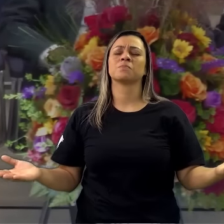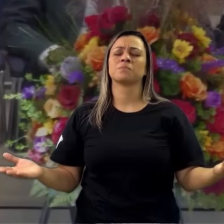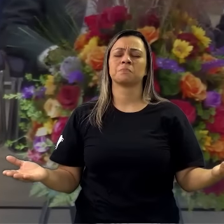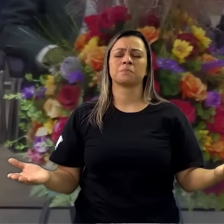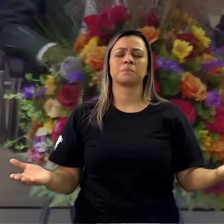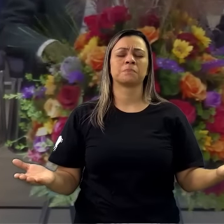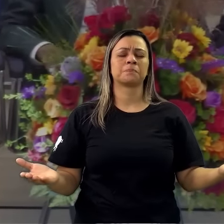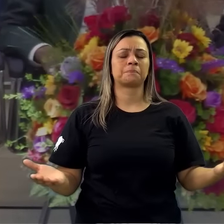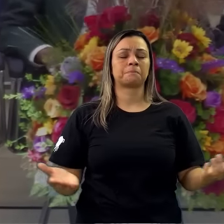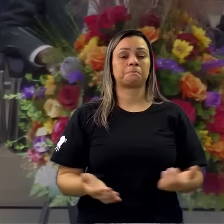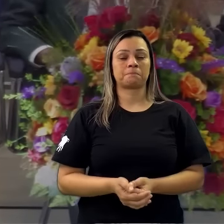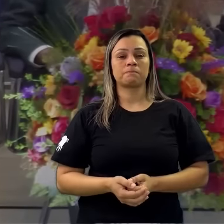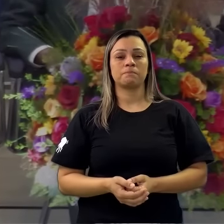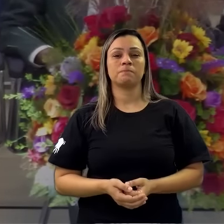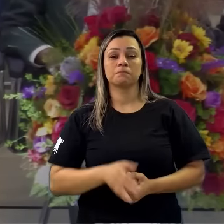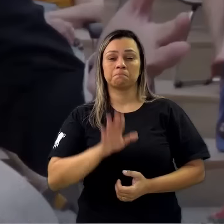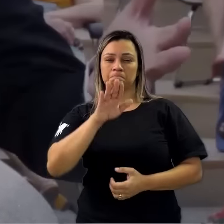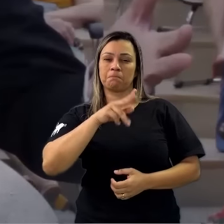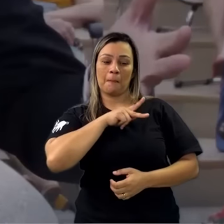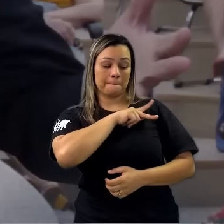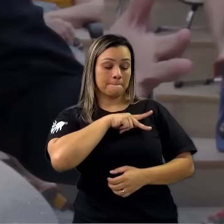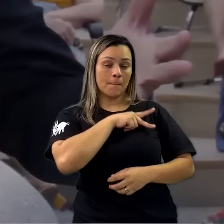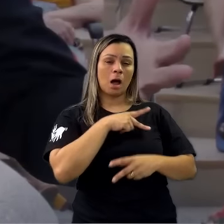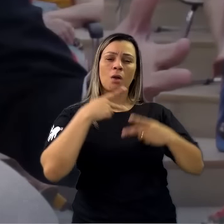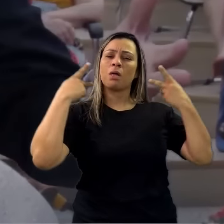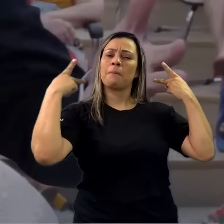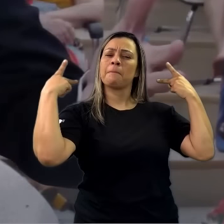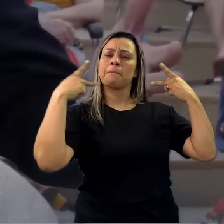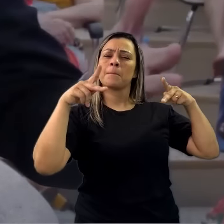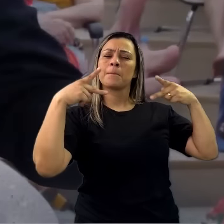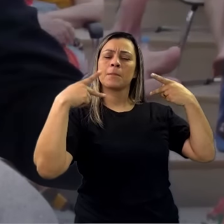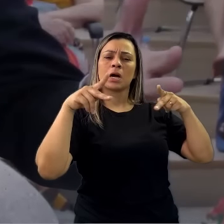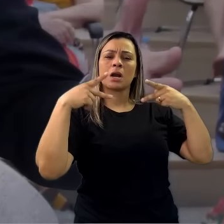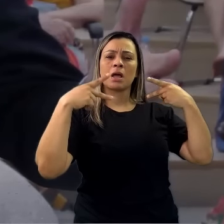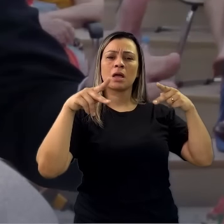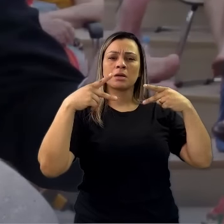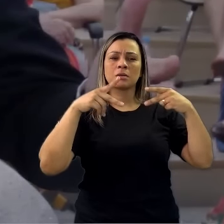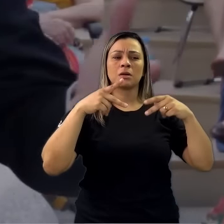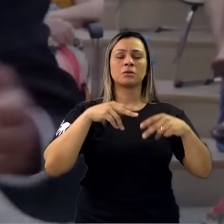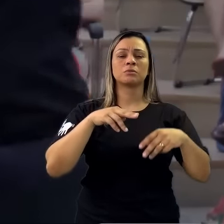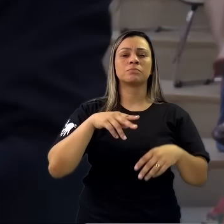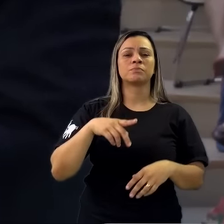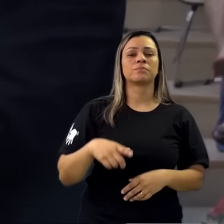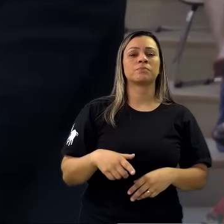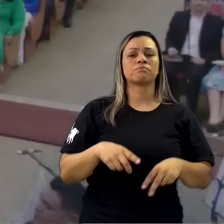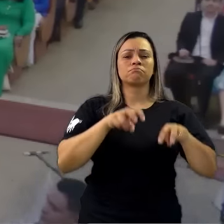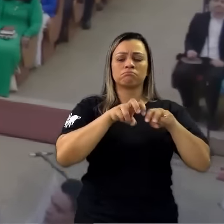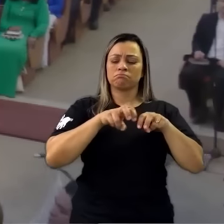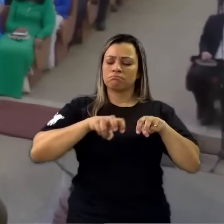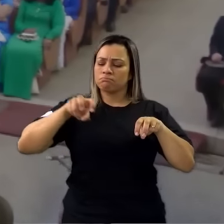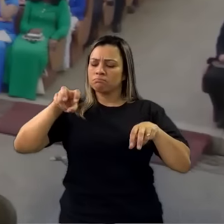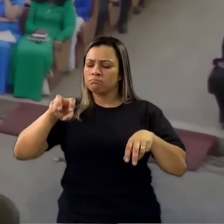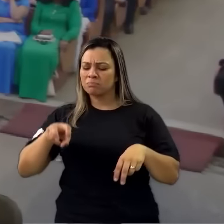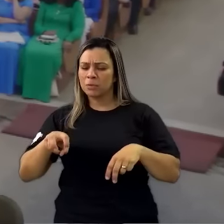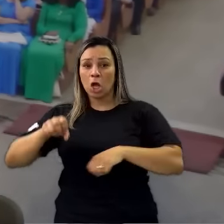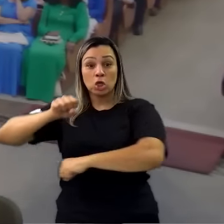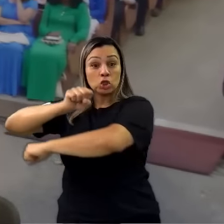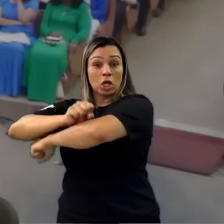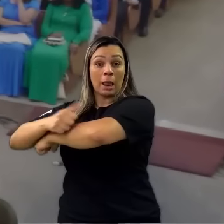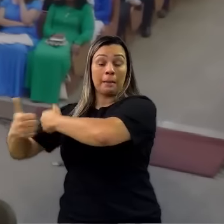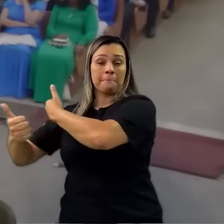Paulo dia tá pregando na igreja e a Bíblia diz que eu te resolveu sentar na terceira fileira de janela o que que ele está fazendo na janela irmão